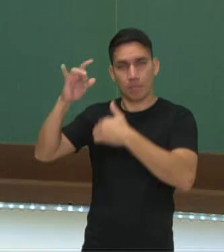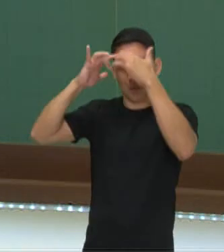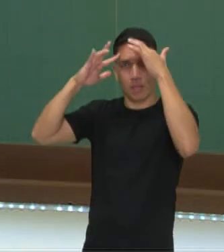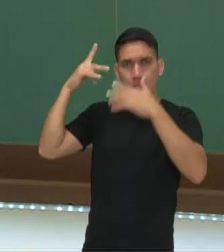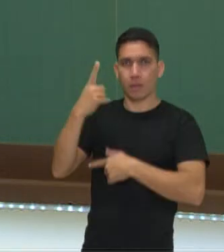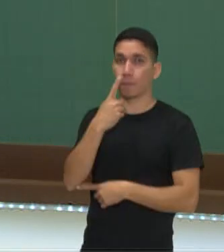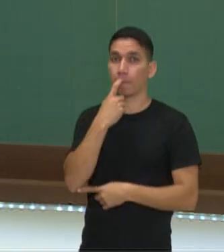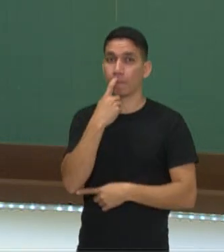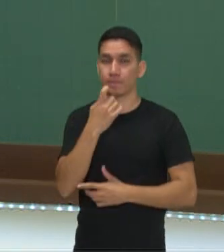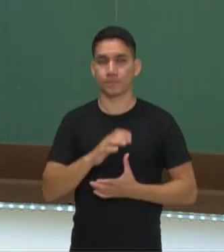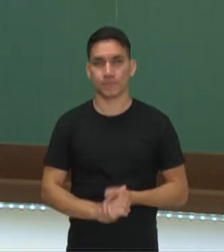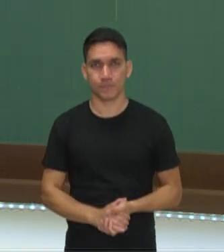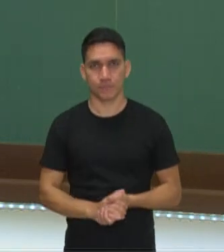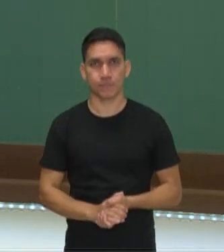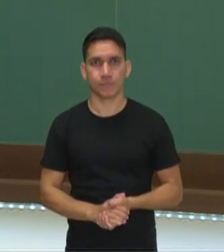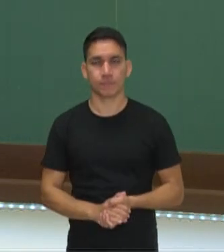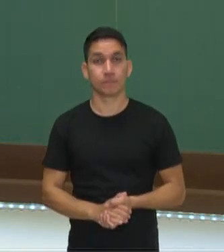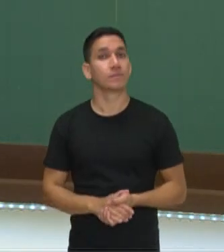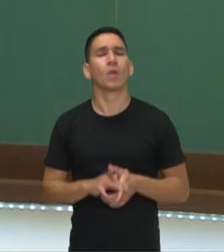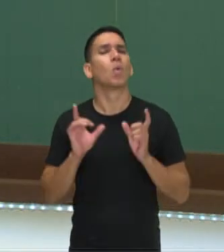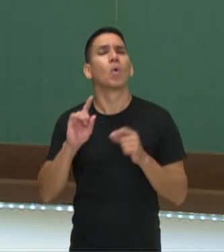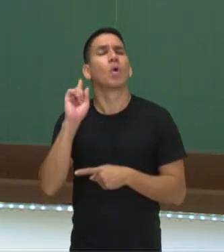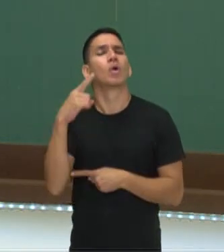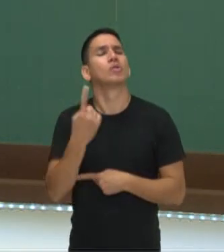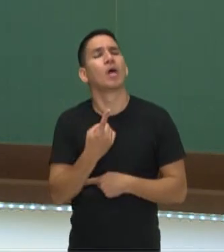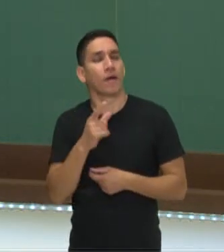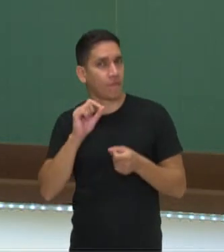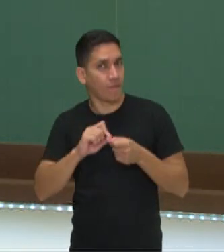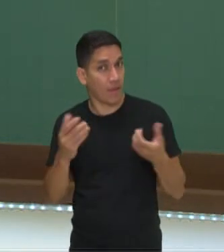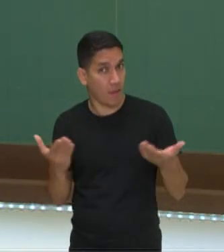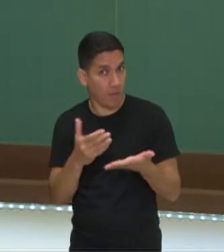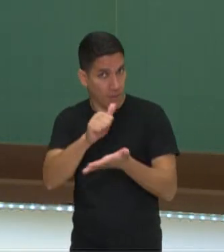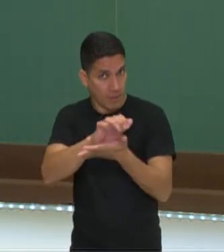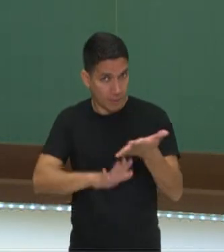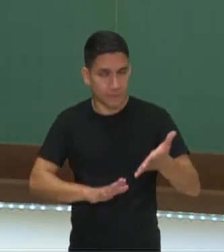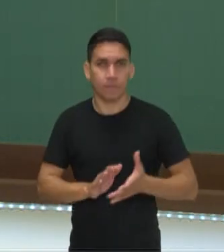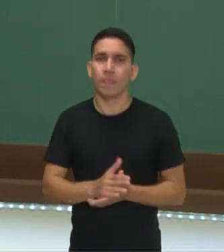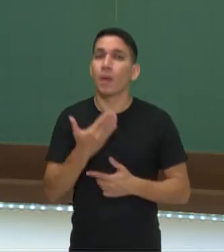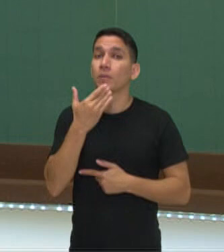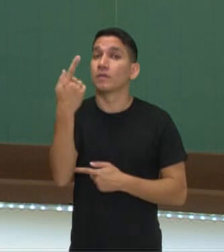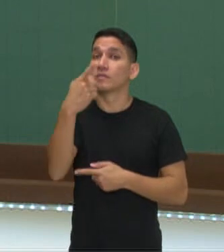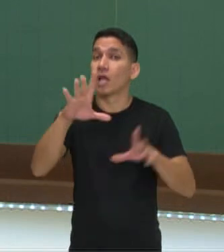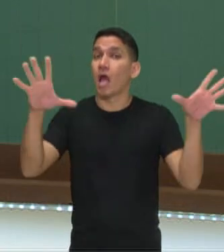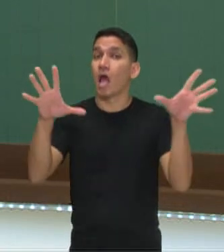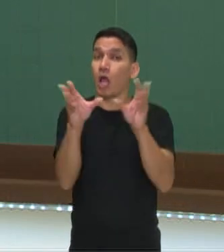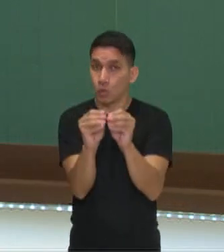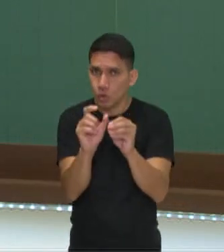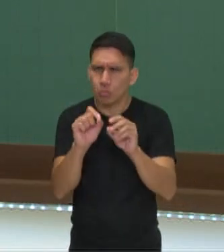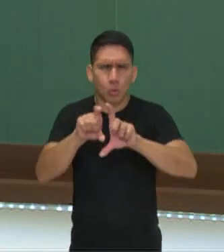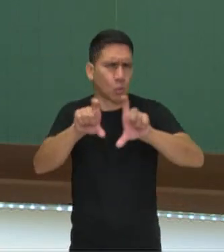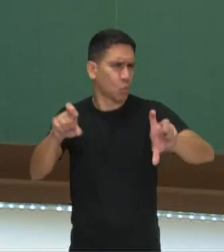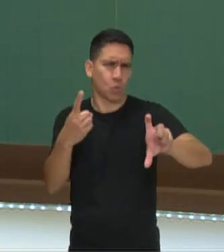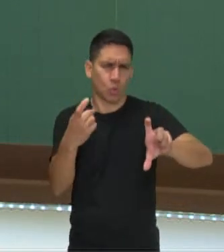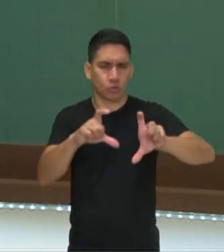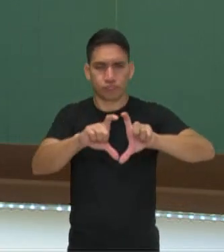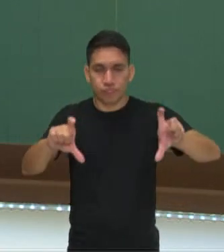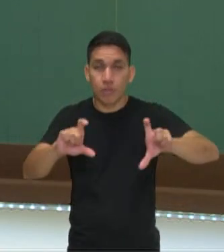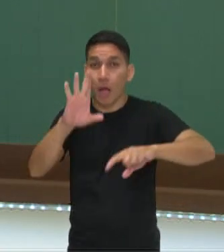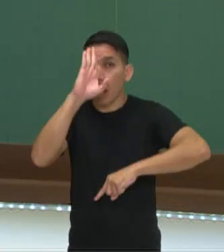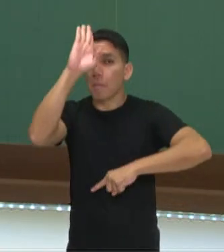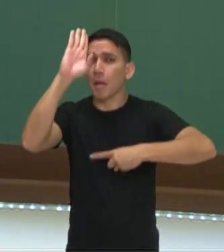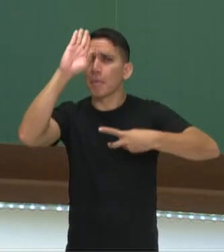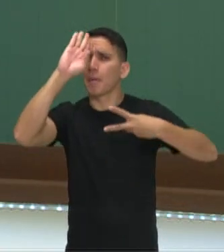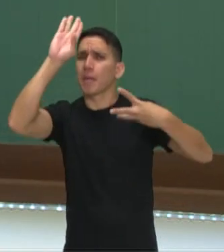do Gilberto Freire, né? Então, o que a gente vai fazer aqui? Ó? Eu quero que vocês resumam em um parágrafo as